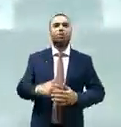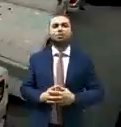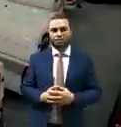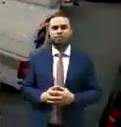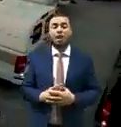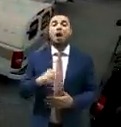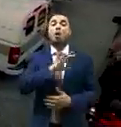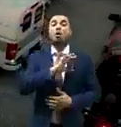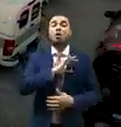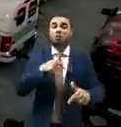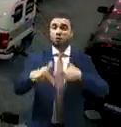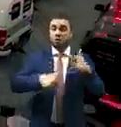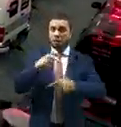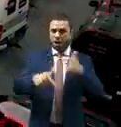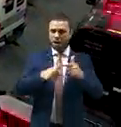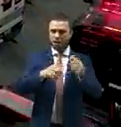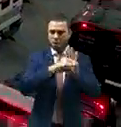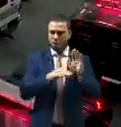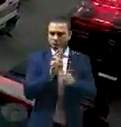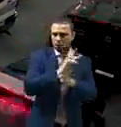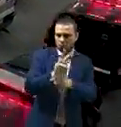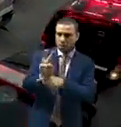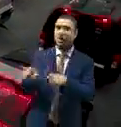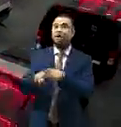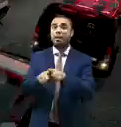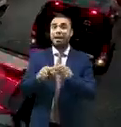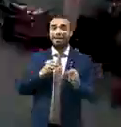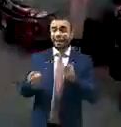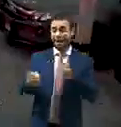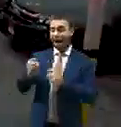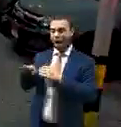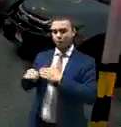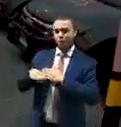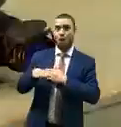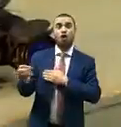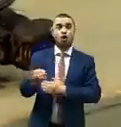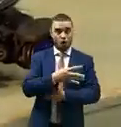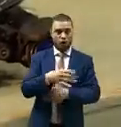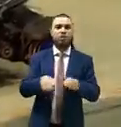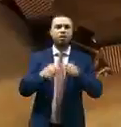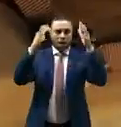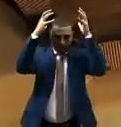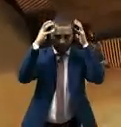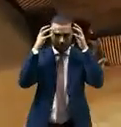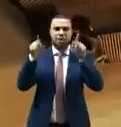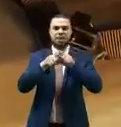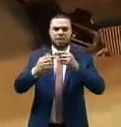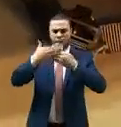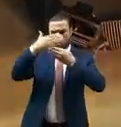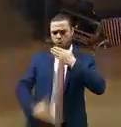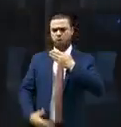de distância. Os policiais que atuam no programa Vigia também vão receber viaturas, capacetes e